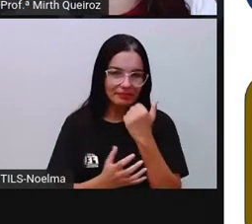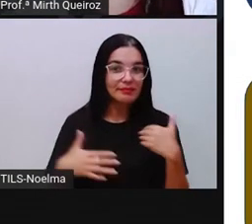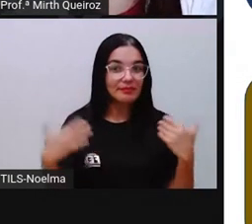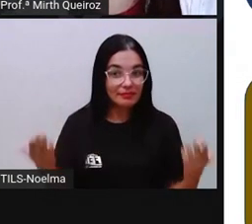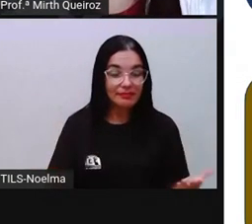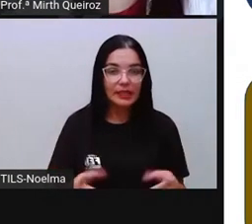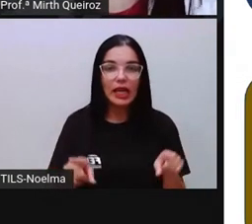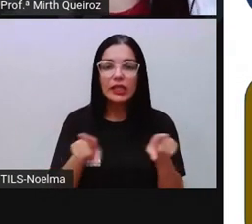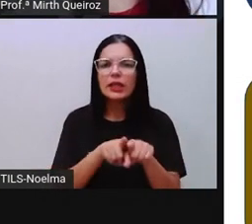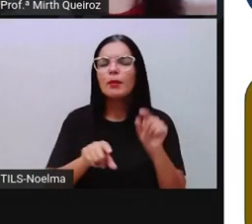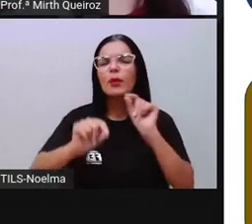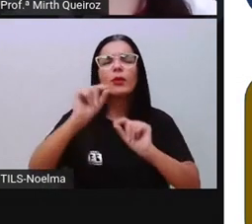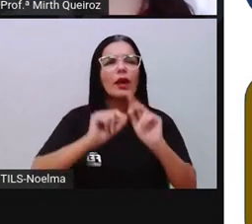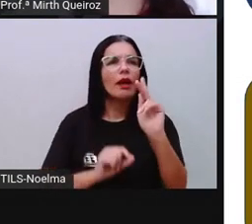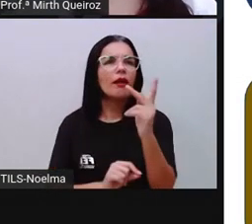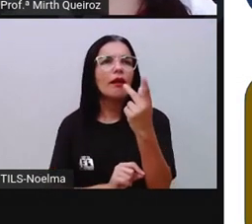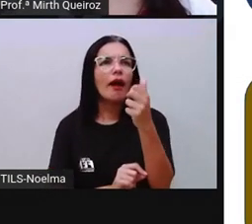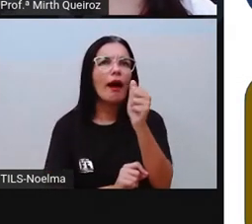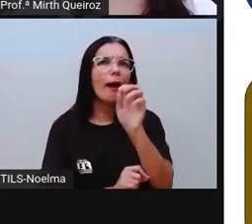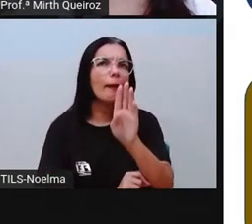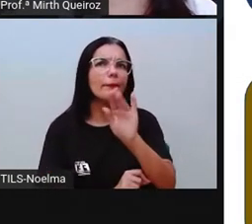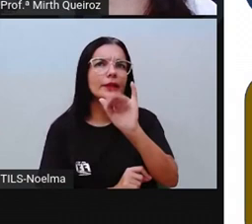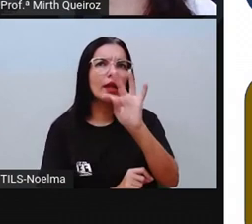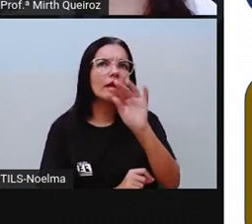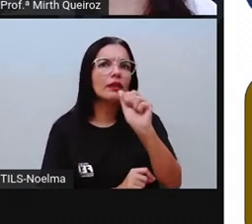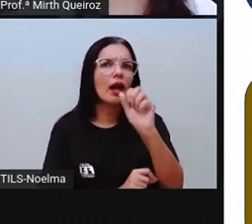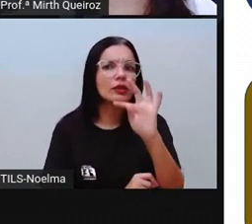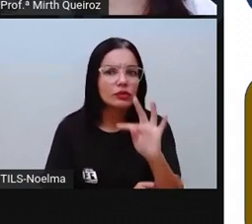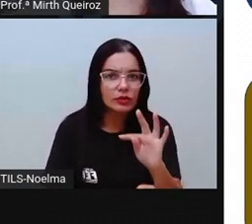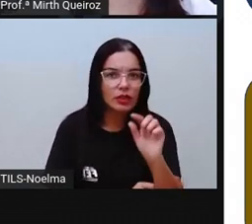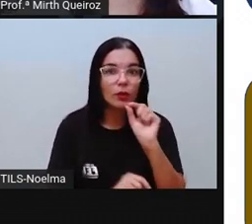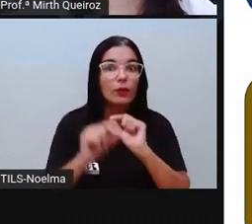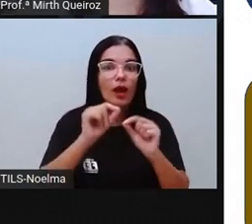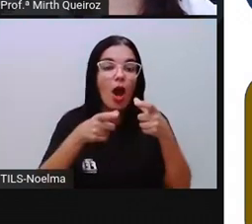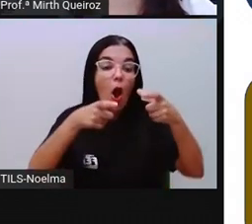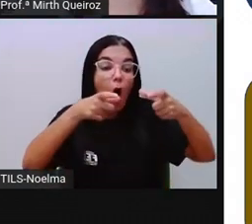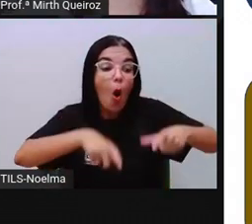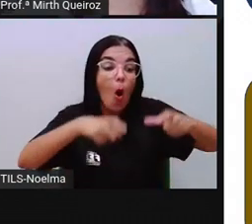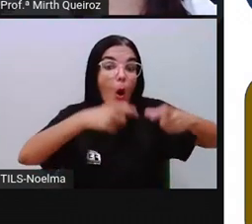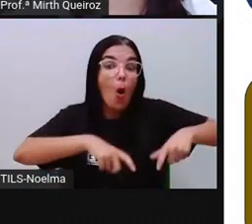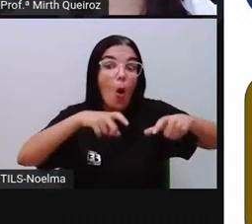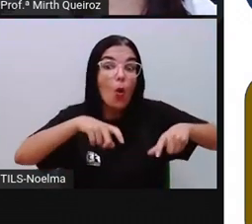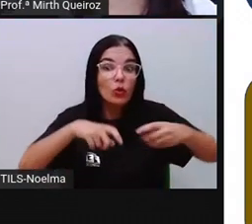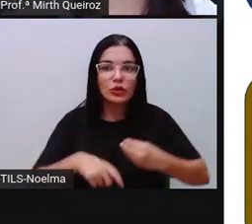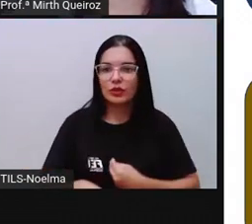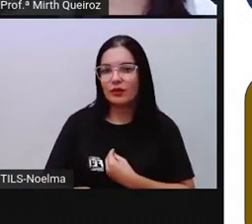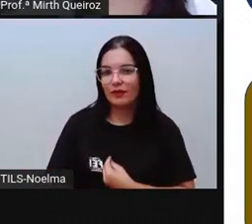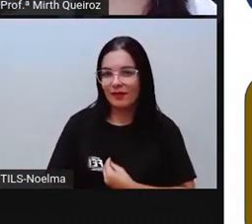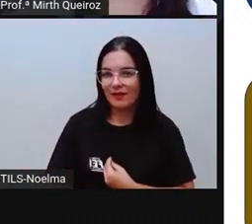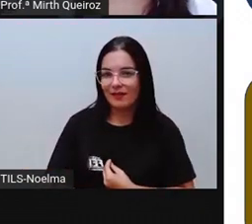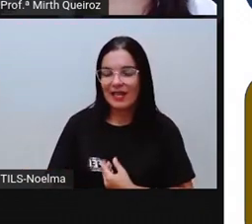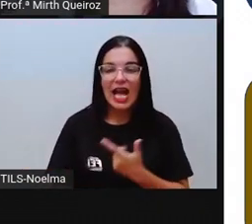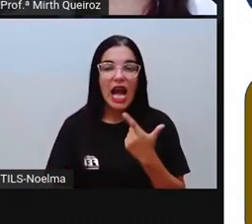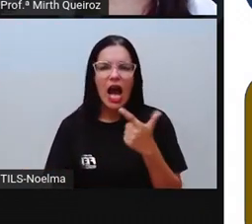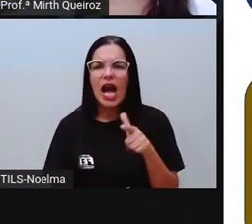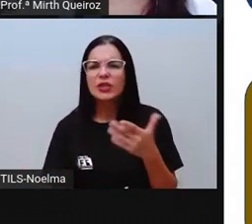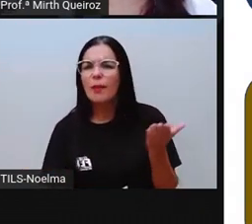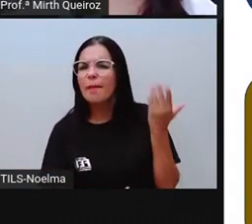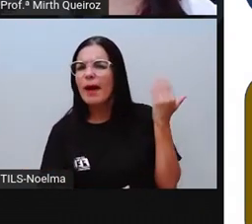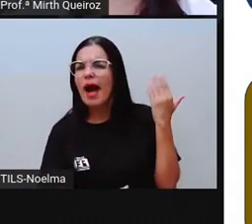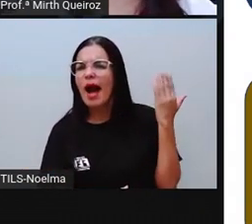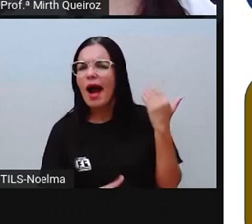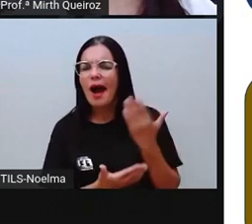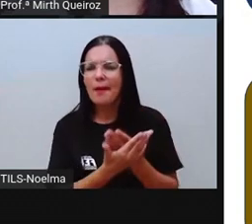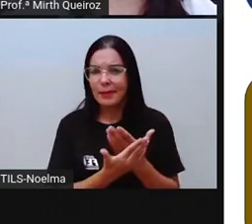E o habitat desse animal? Nas outras aulas que nós tivemos sobre os termos,